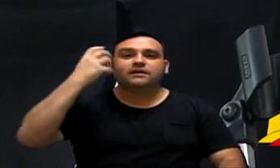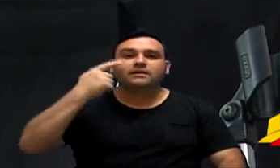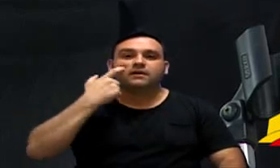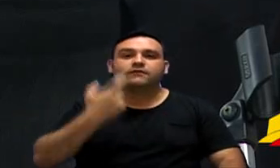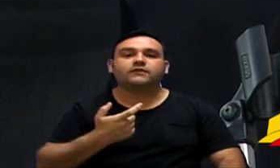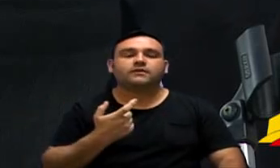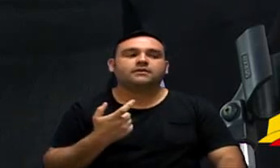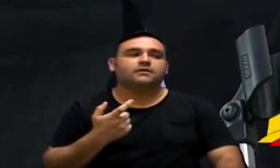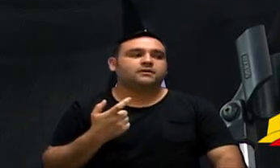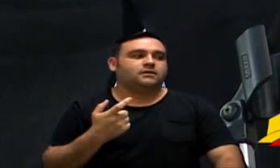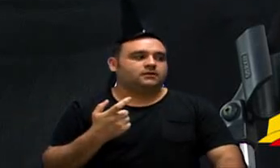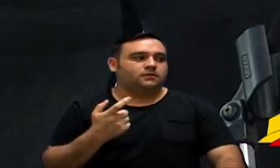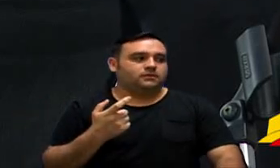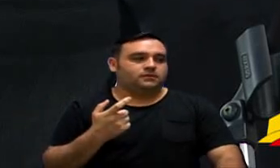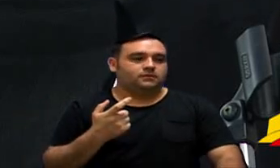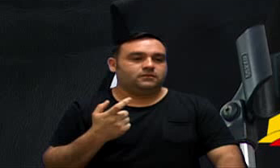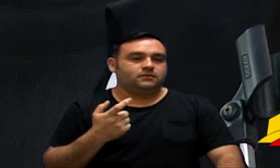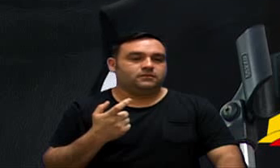qual é